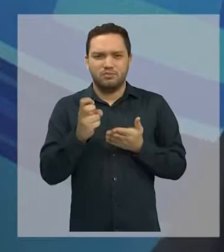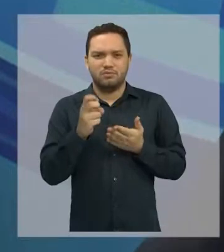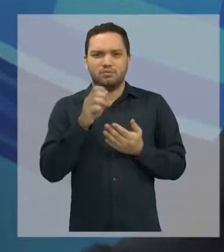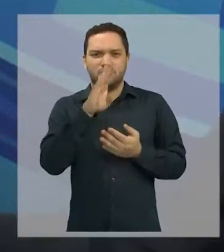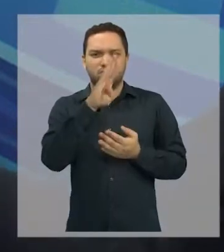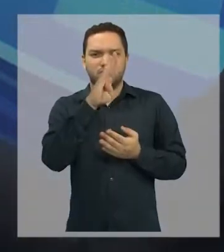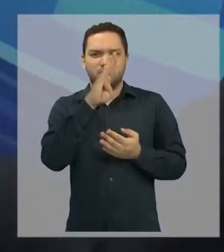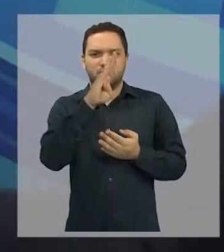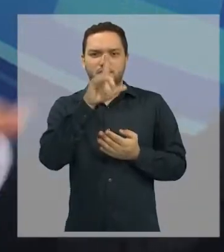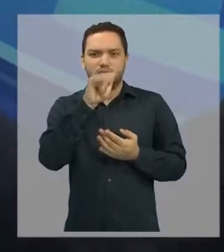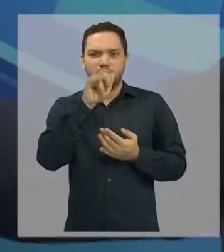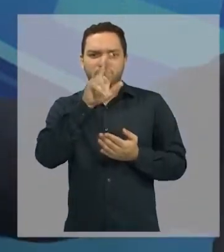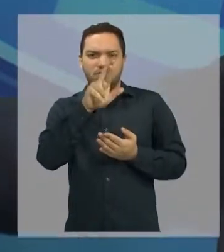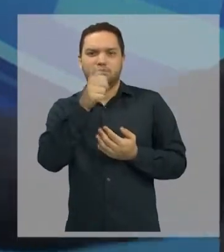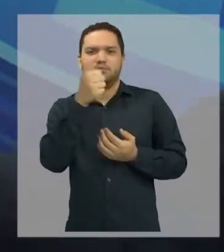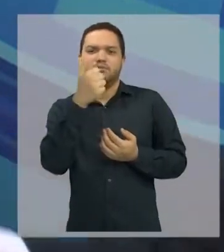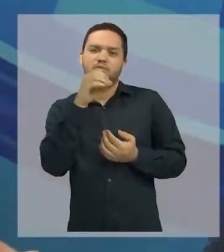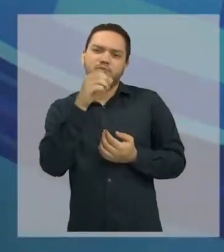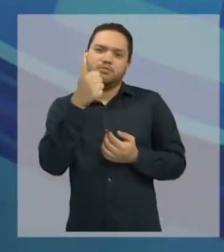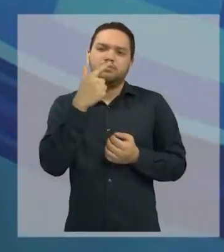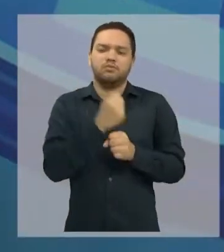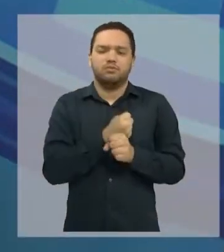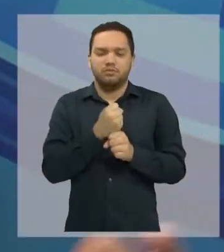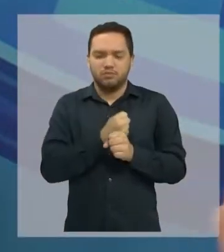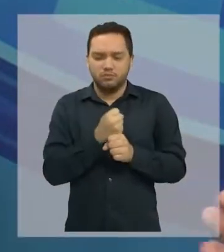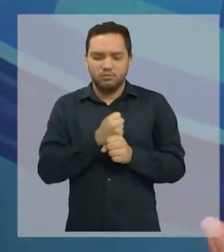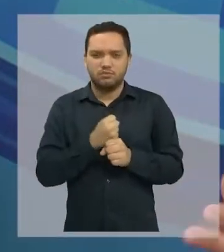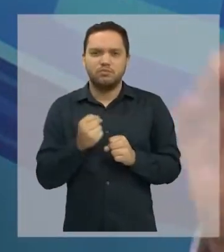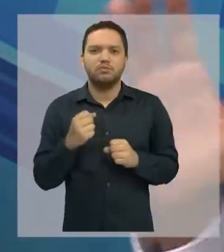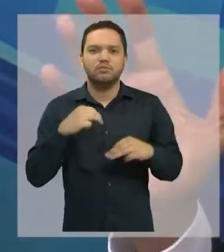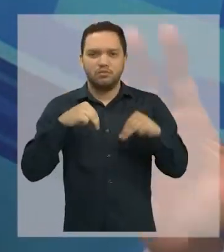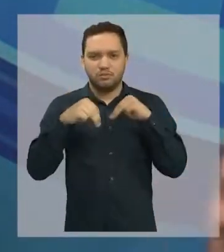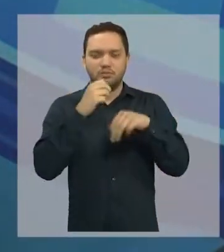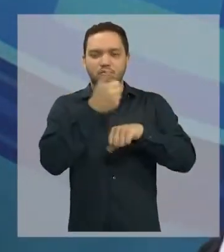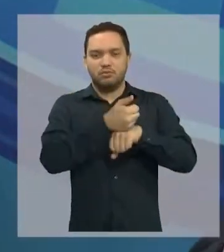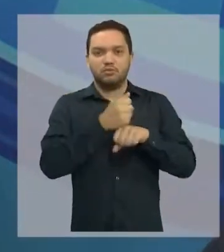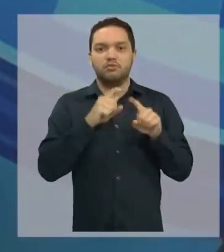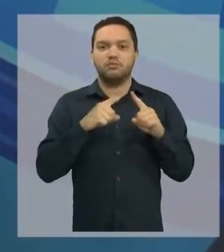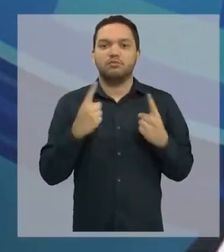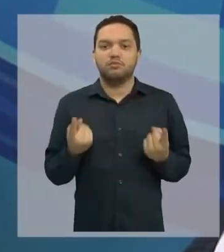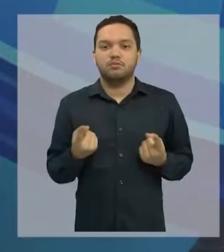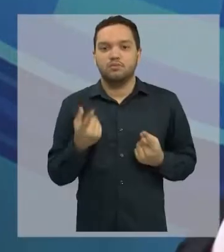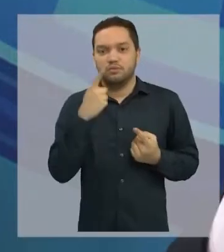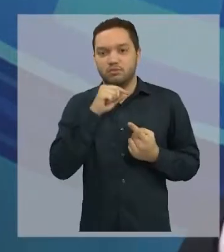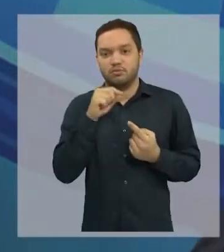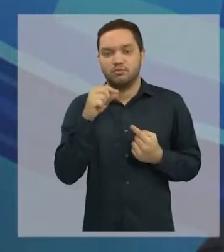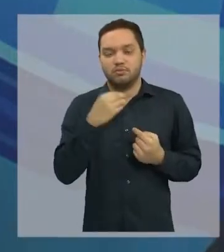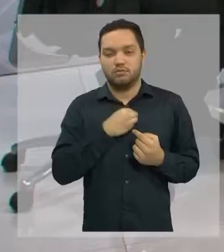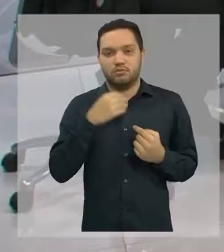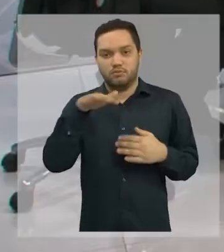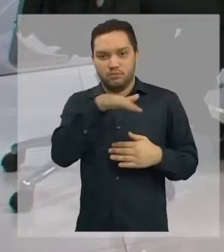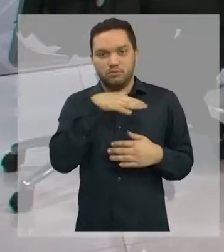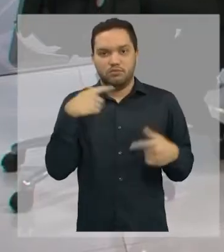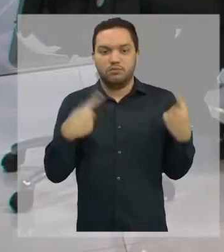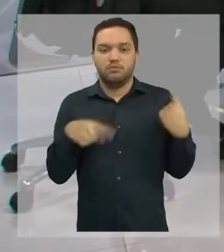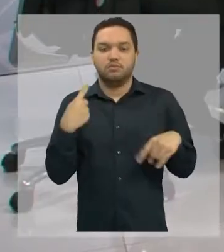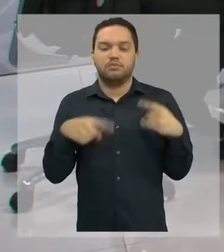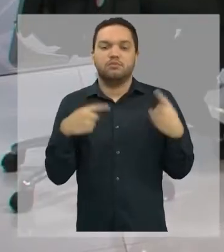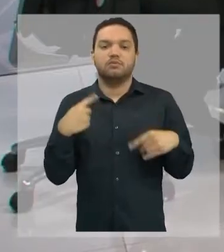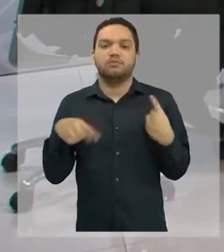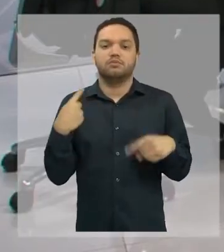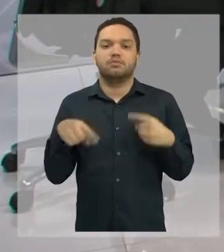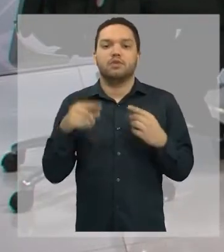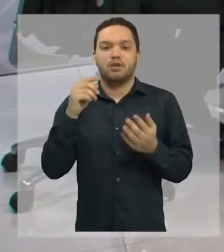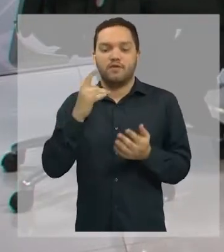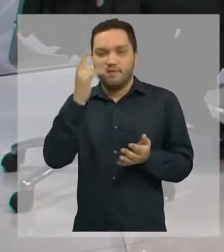Thatcher, o Tony Blair, passou 10, 12 anos. São sistemas parlamentares. Sim, mas eu estou dizendo é que quem está na política tem mais